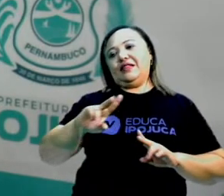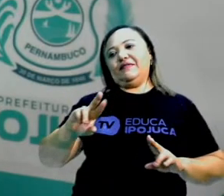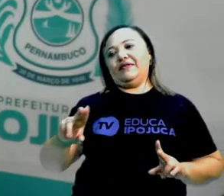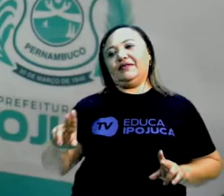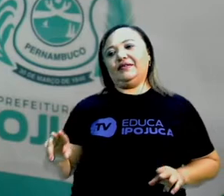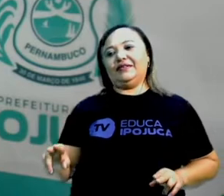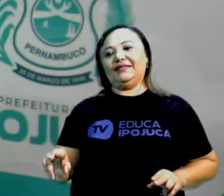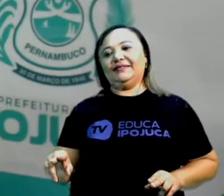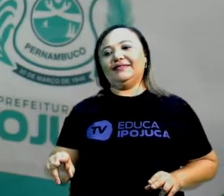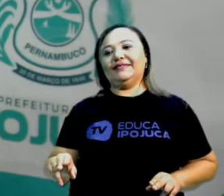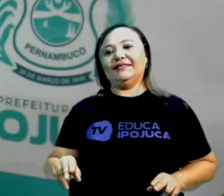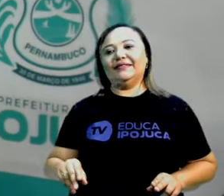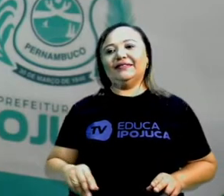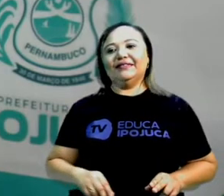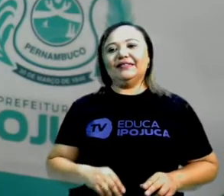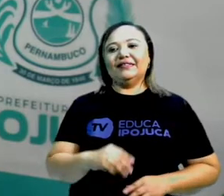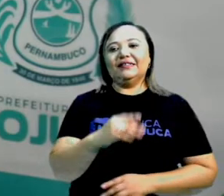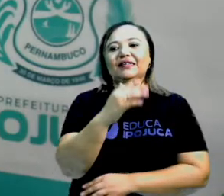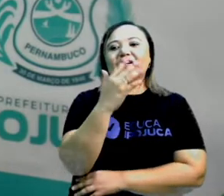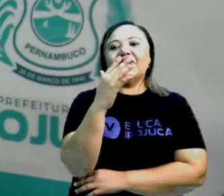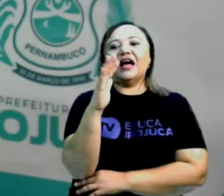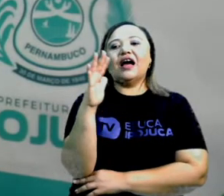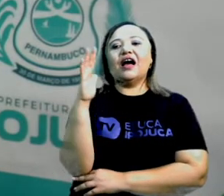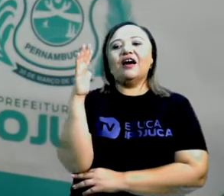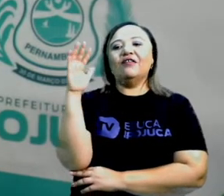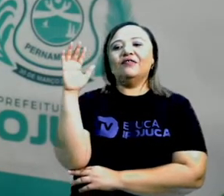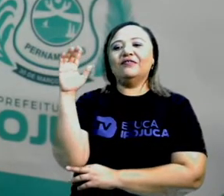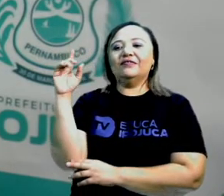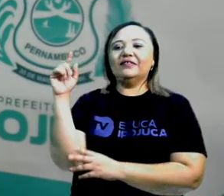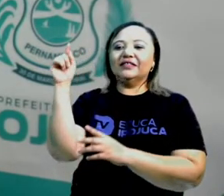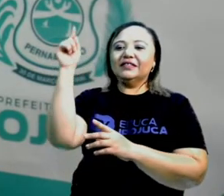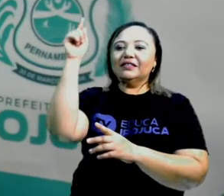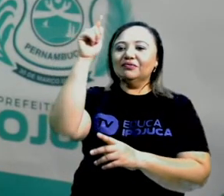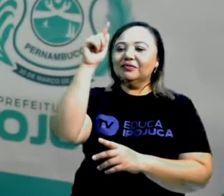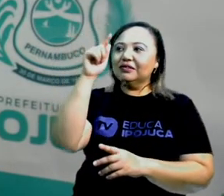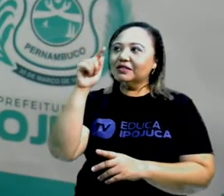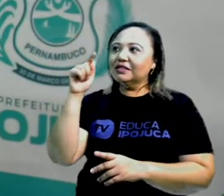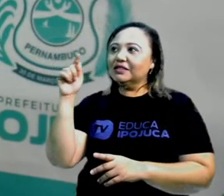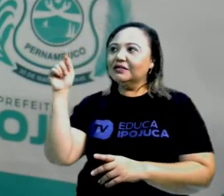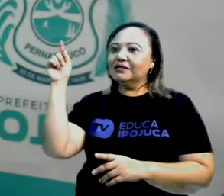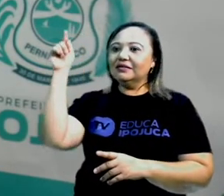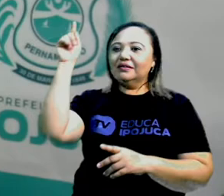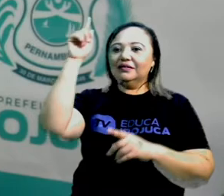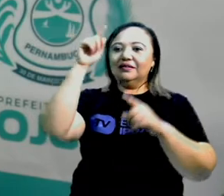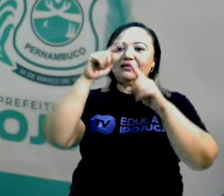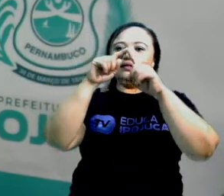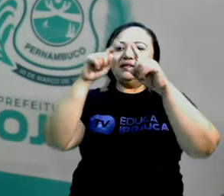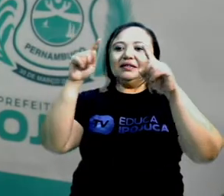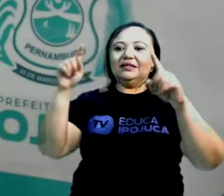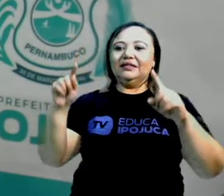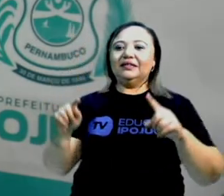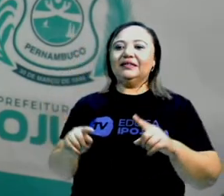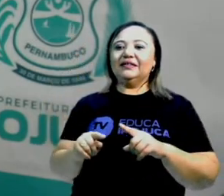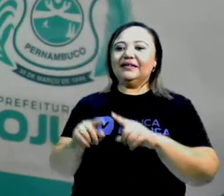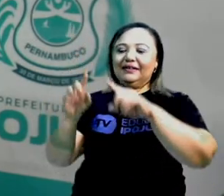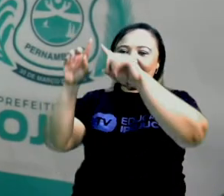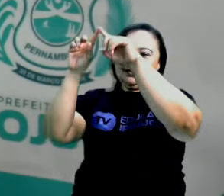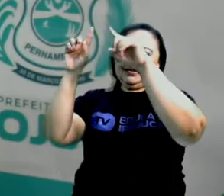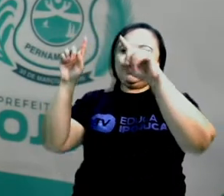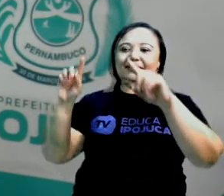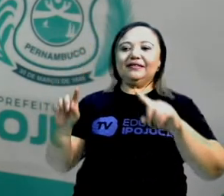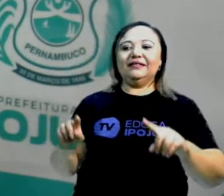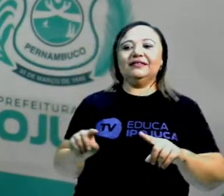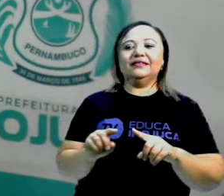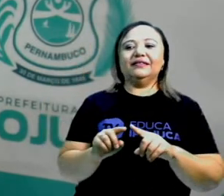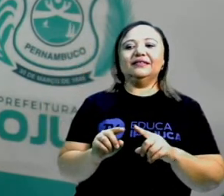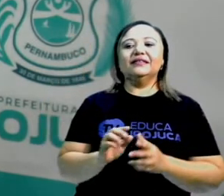e eu gostei muito dessa árvore aqui, que foi com um círculo e um quadrado. Essa foi com um retângulo e um triângulo. Minha gente,